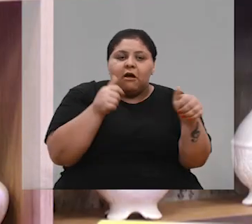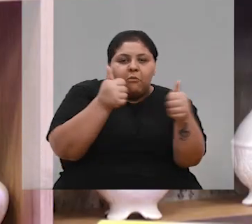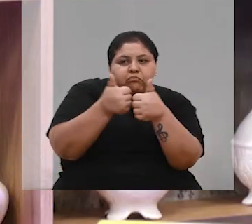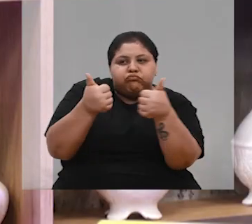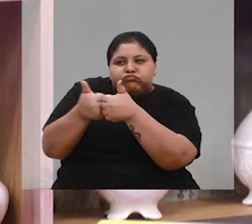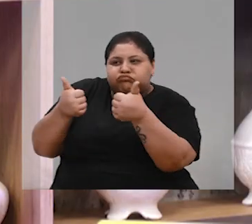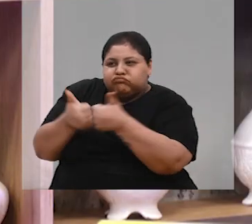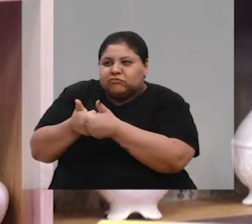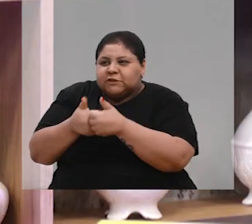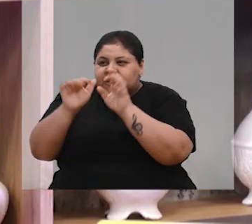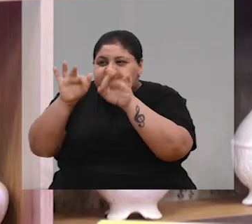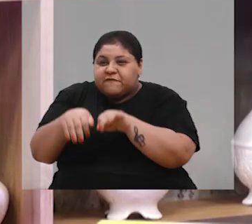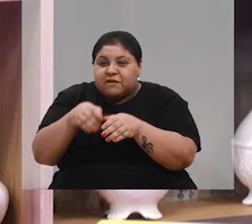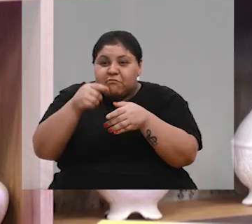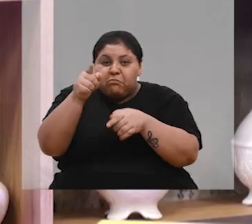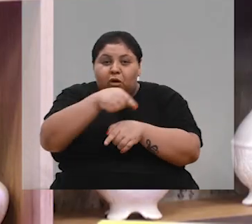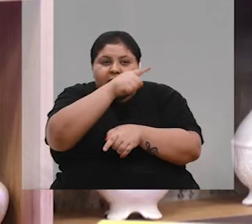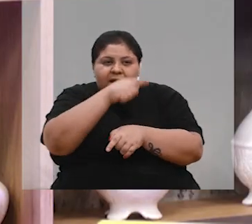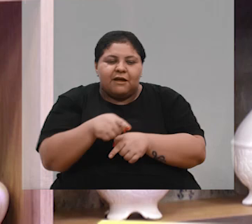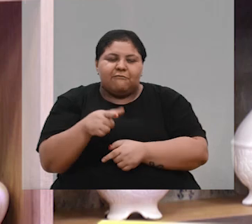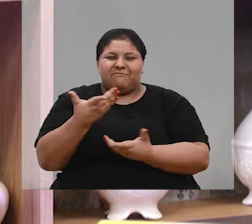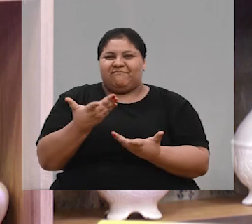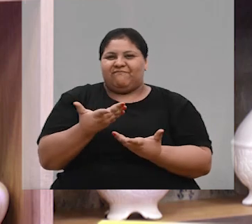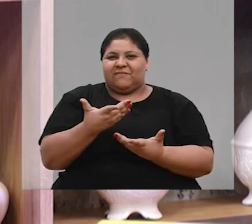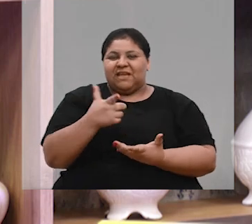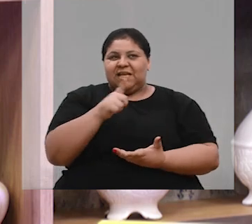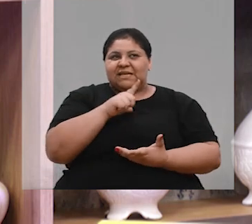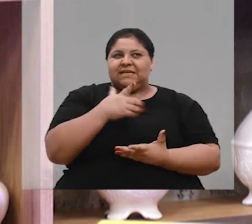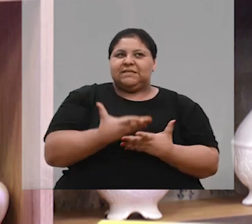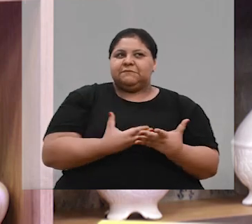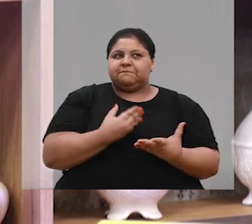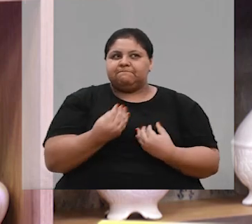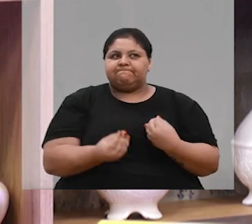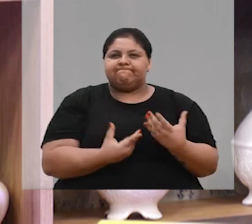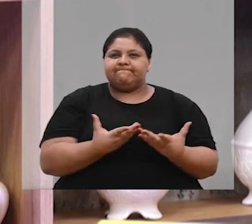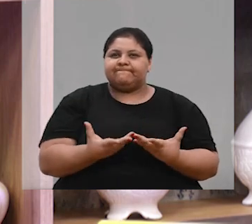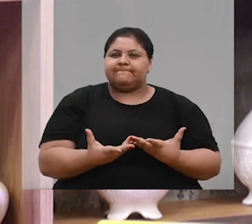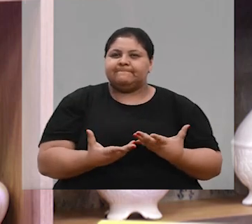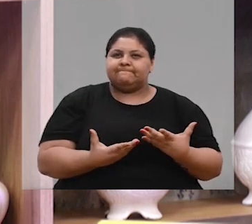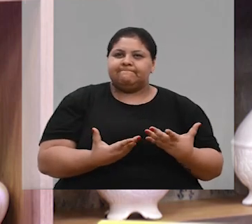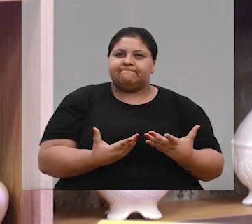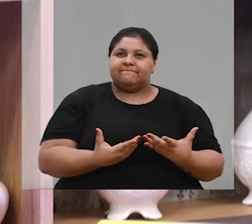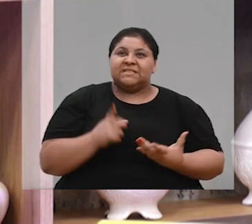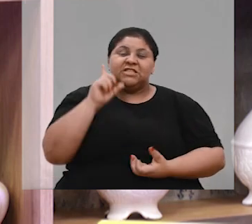isso, de aproximar e quebrar essa barreira, né? A gente tem muita